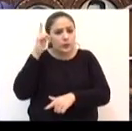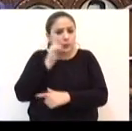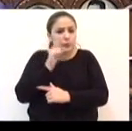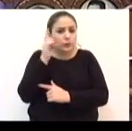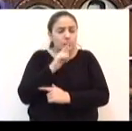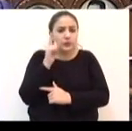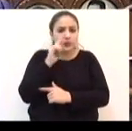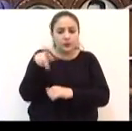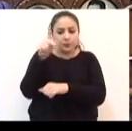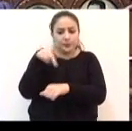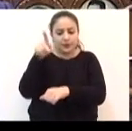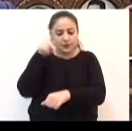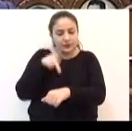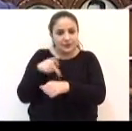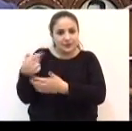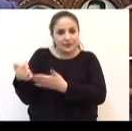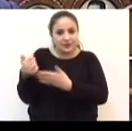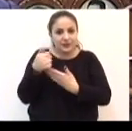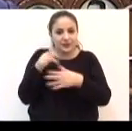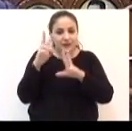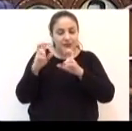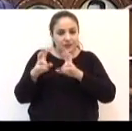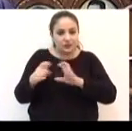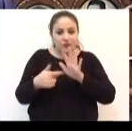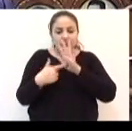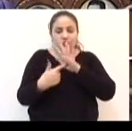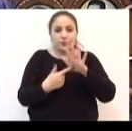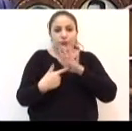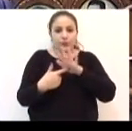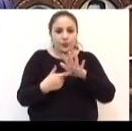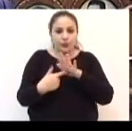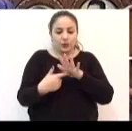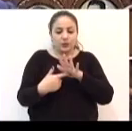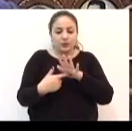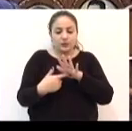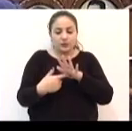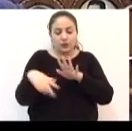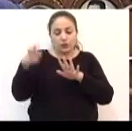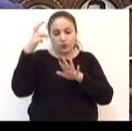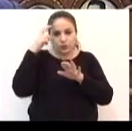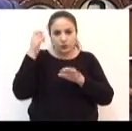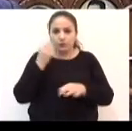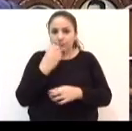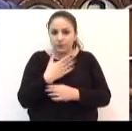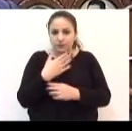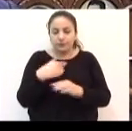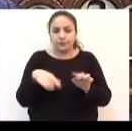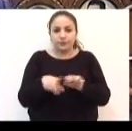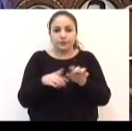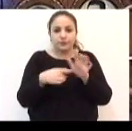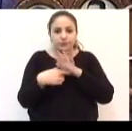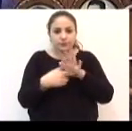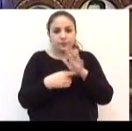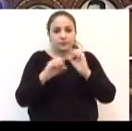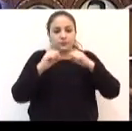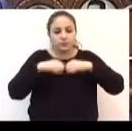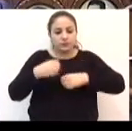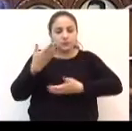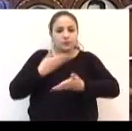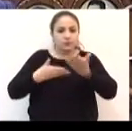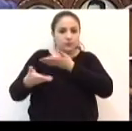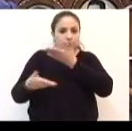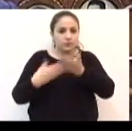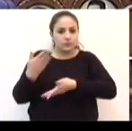seus países, trazer questões que expressem e manifestem bem a sua cultura, e aí estabelecer um sistema de trocas, e com